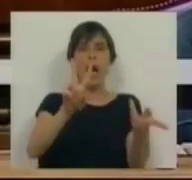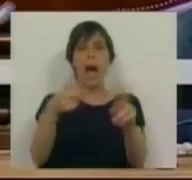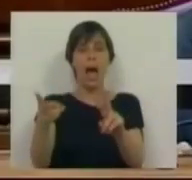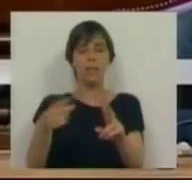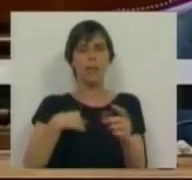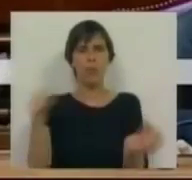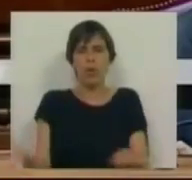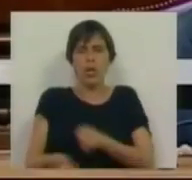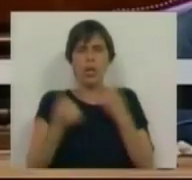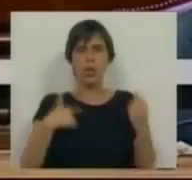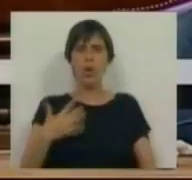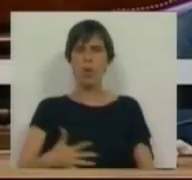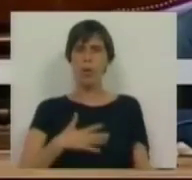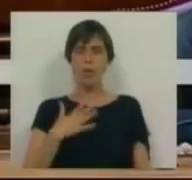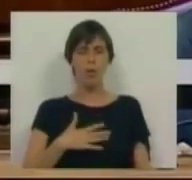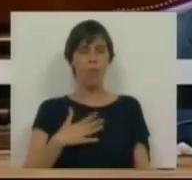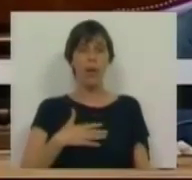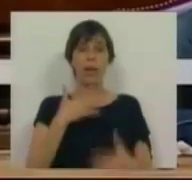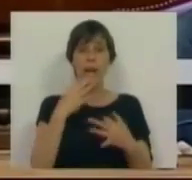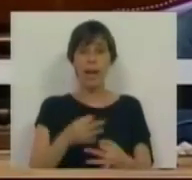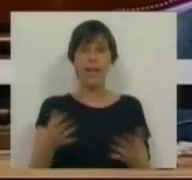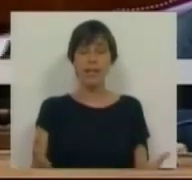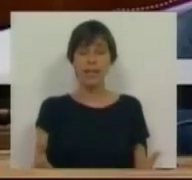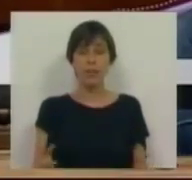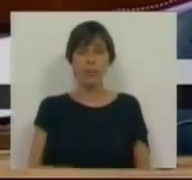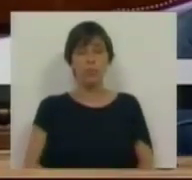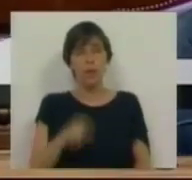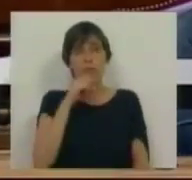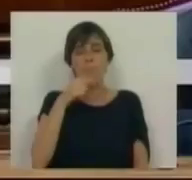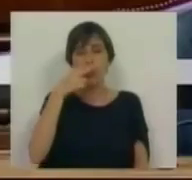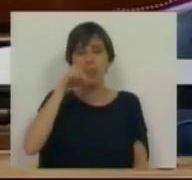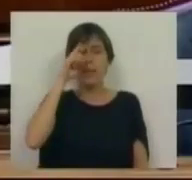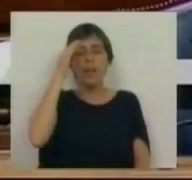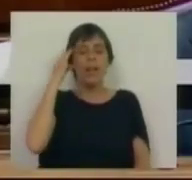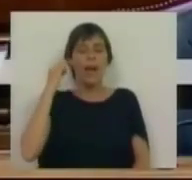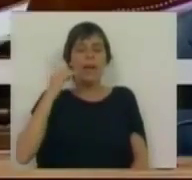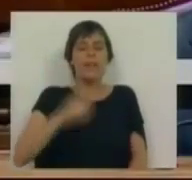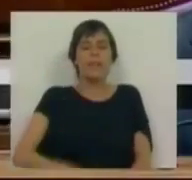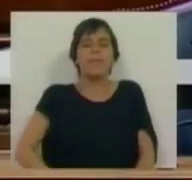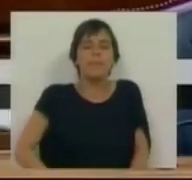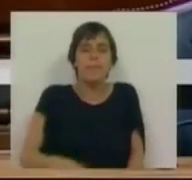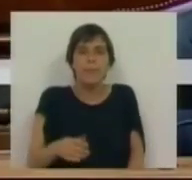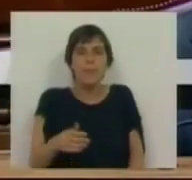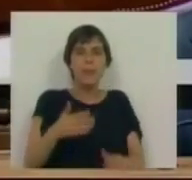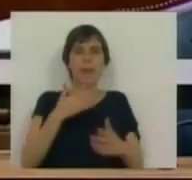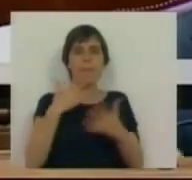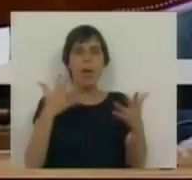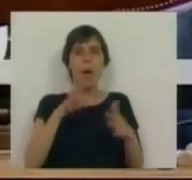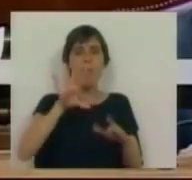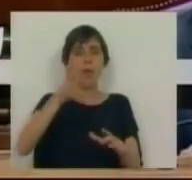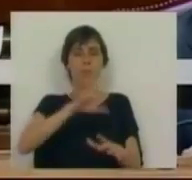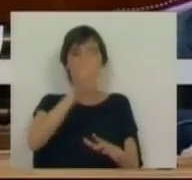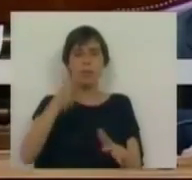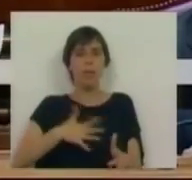alternativa que eu rejeito, que eu não quero, e estou convencido, posso me enganar, mas estou convencido, a grande maioria do país rejeita